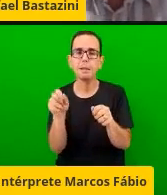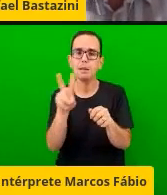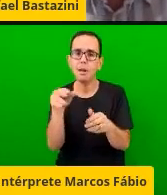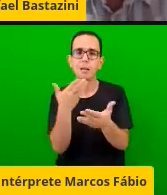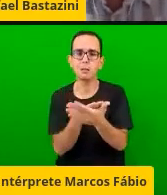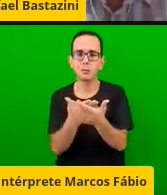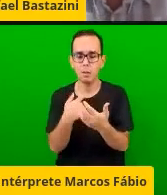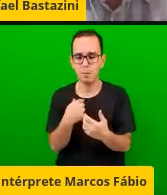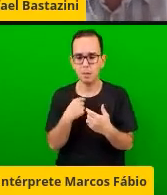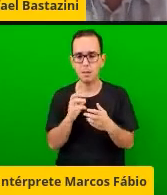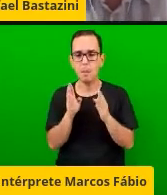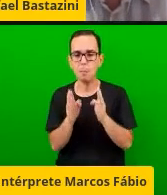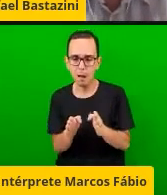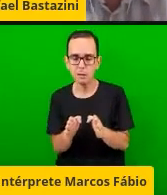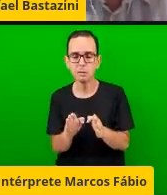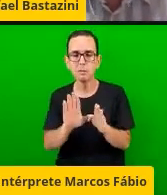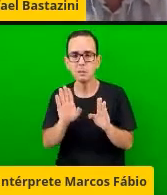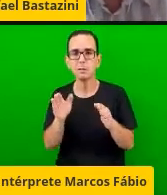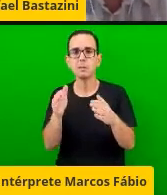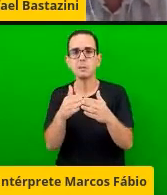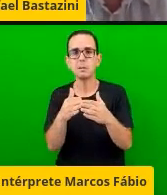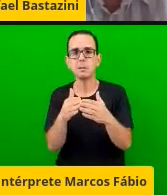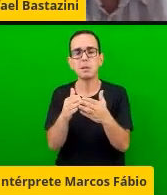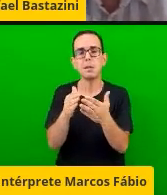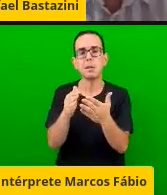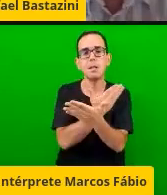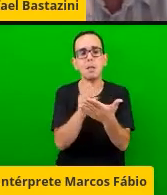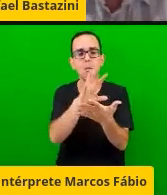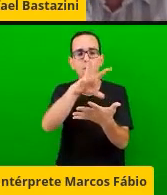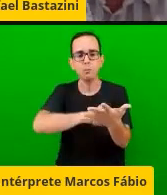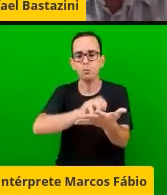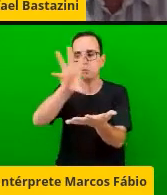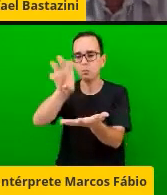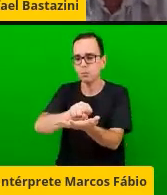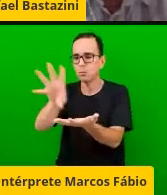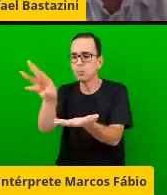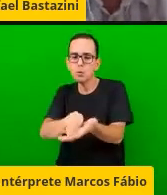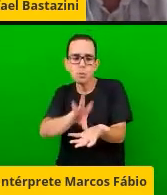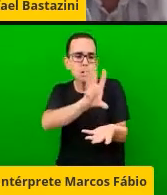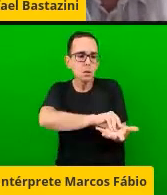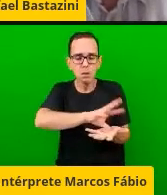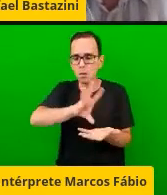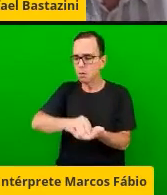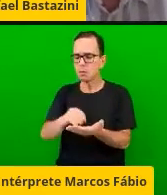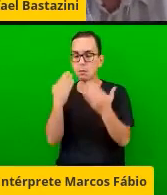fala, eles partem de determinados recortes analíticos, de determinadas